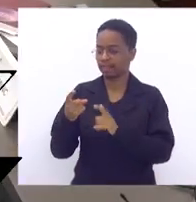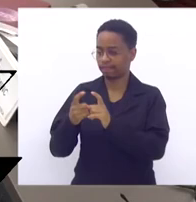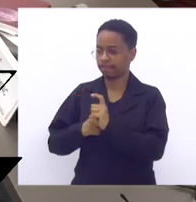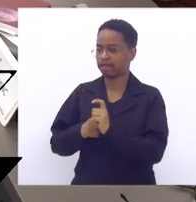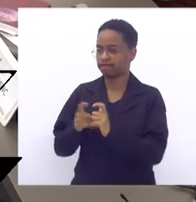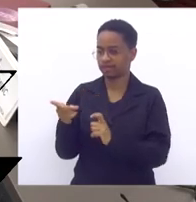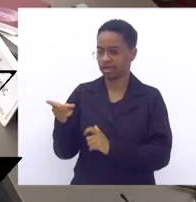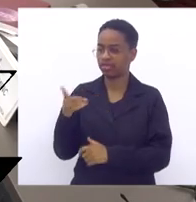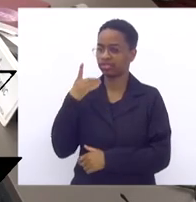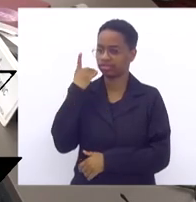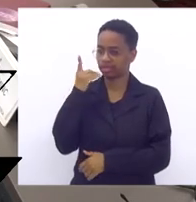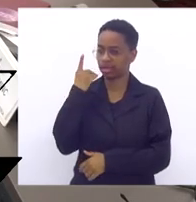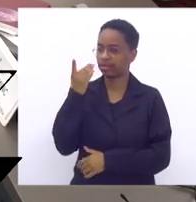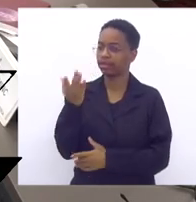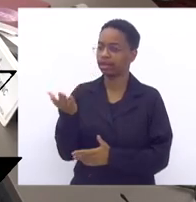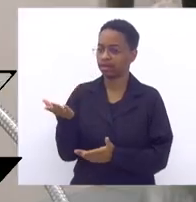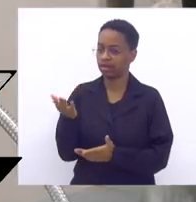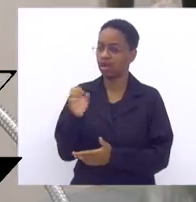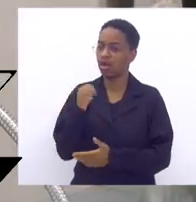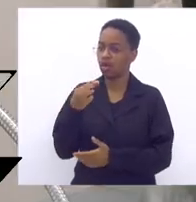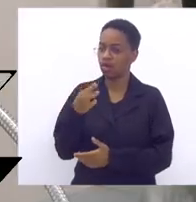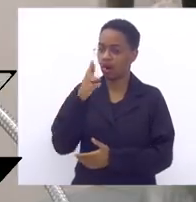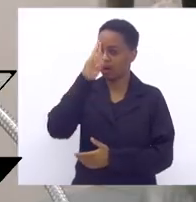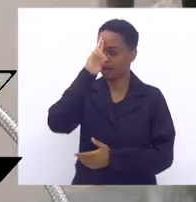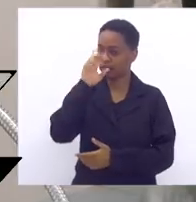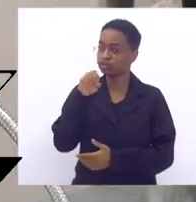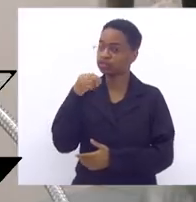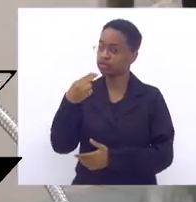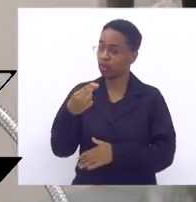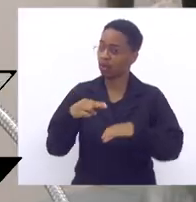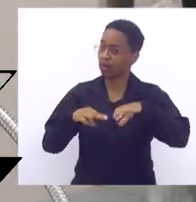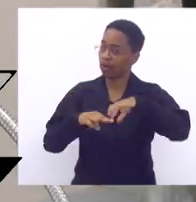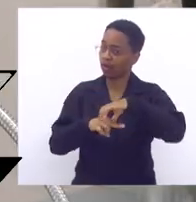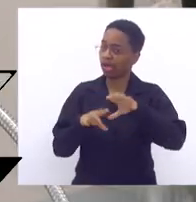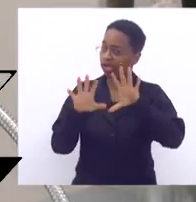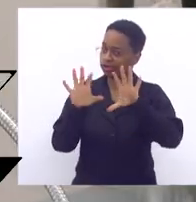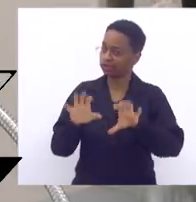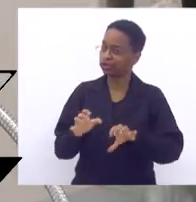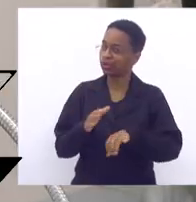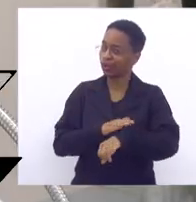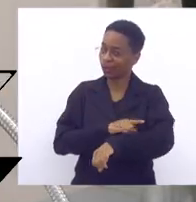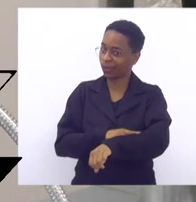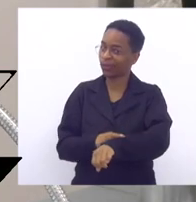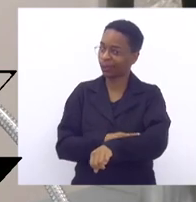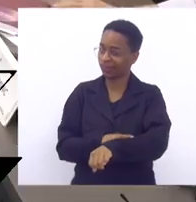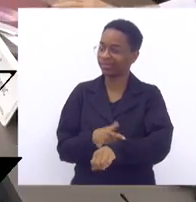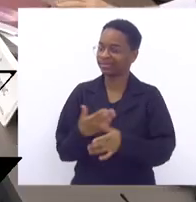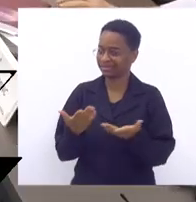hein? Ou um almoço ou uma sessão de bronzeamento. Aí você que escolhe.